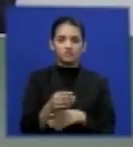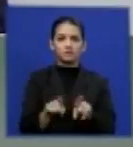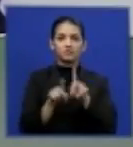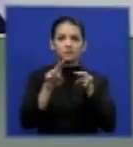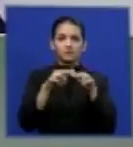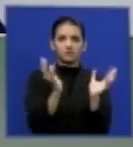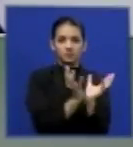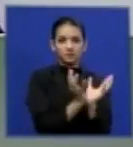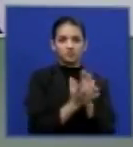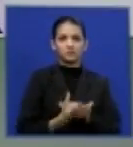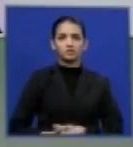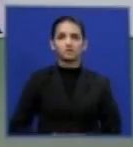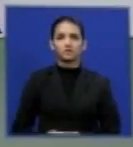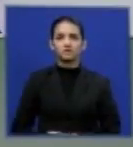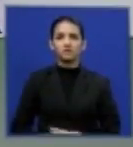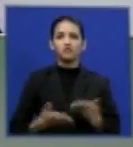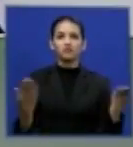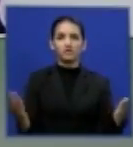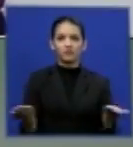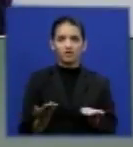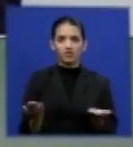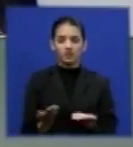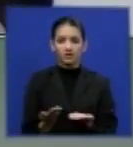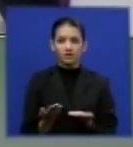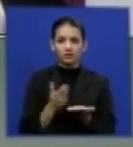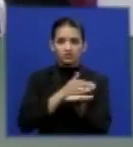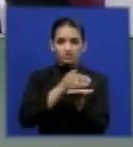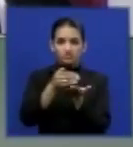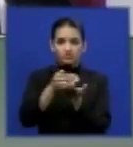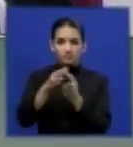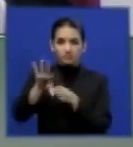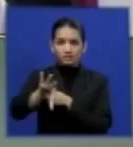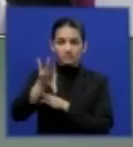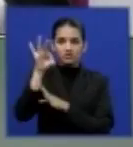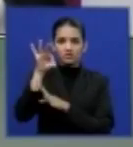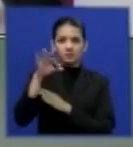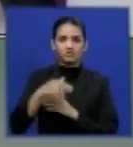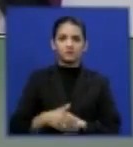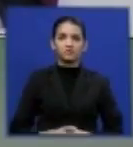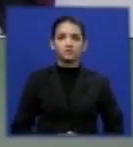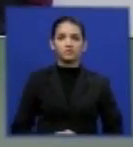grupos. Eu passo, portanto, a esta escolha.